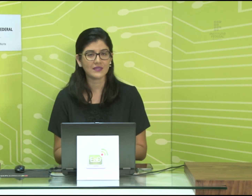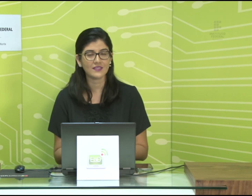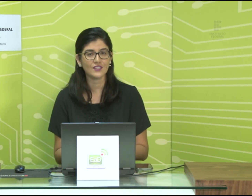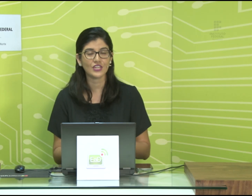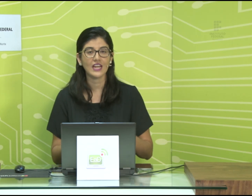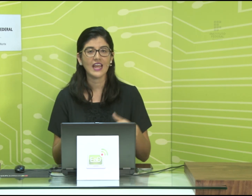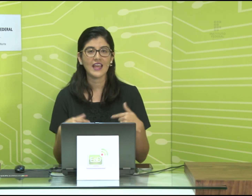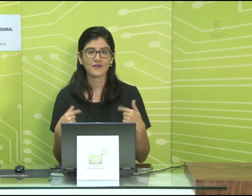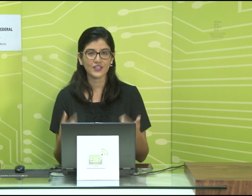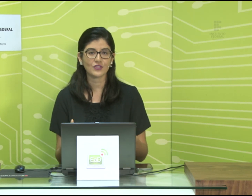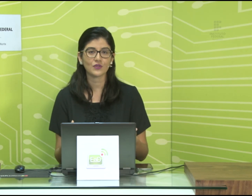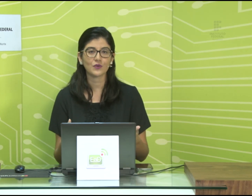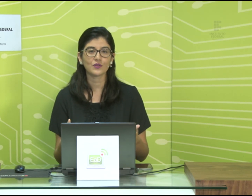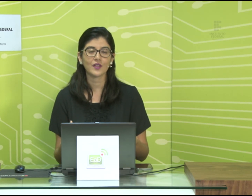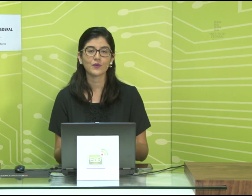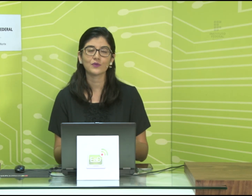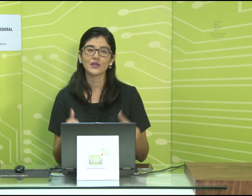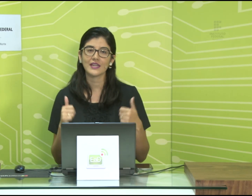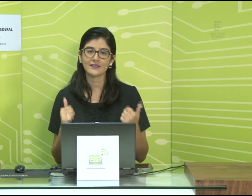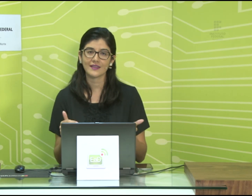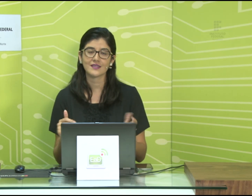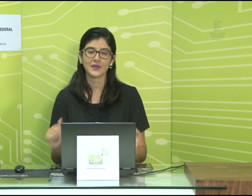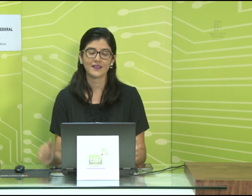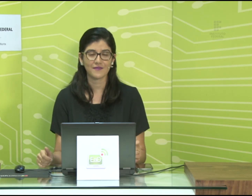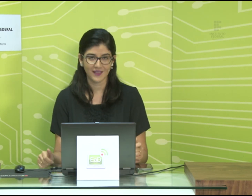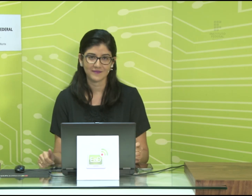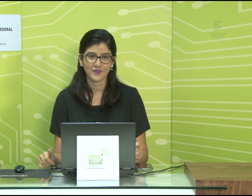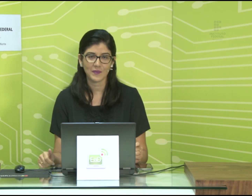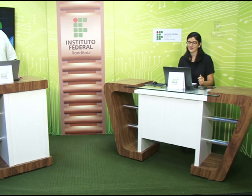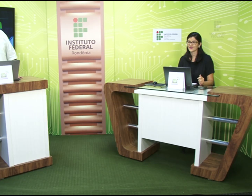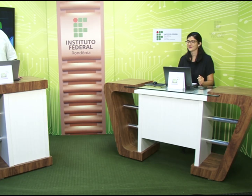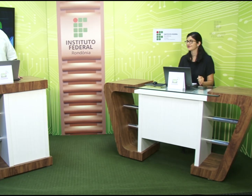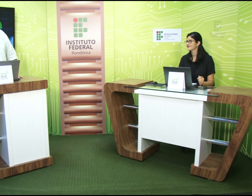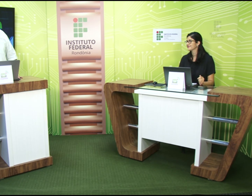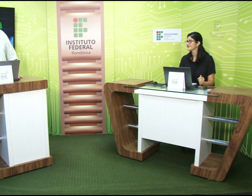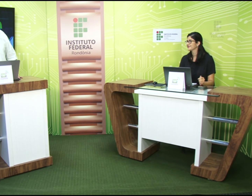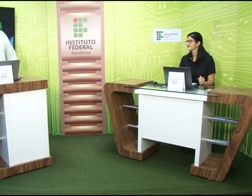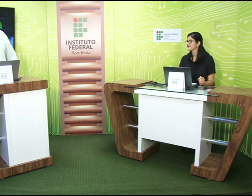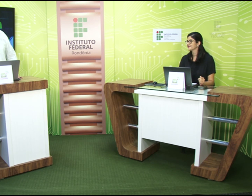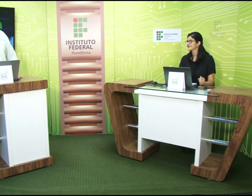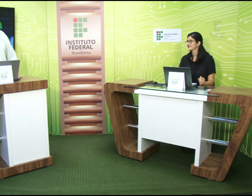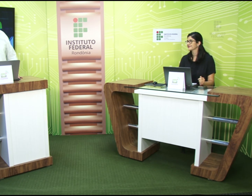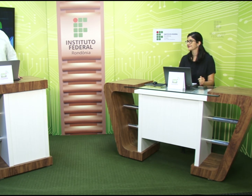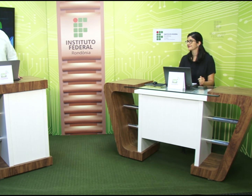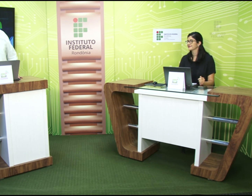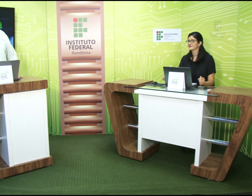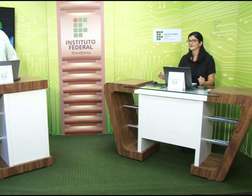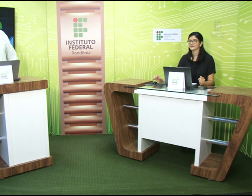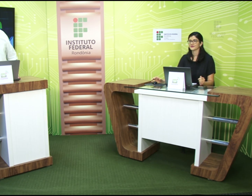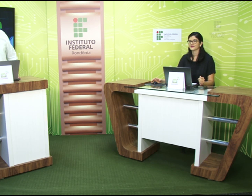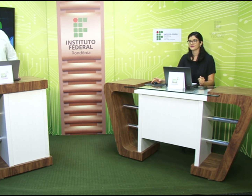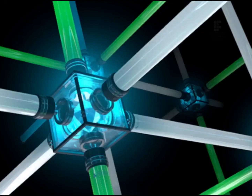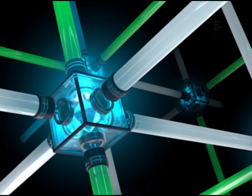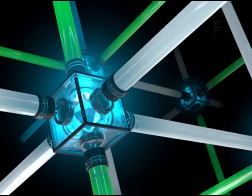estudem bastante, reveja todo o conteúdo e até a semana que vem. Um abraço. Até a semana que vem. Um abraço.